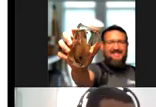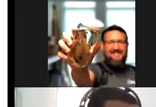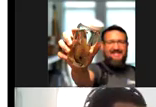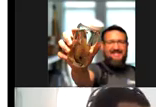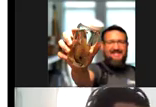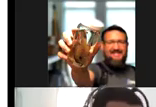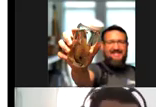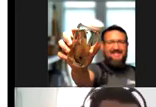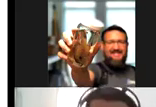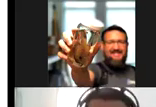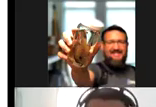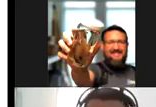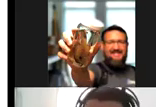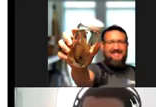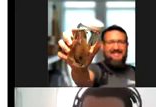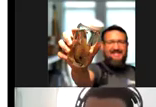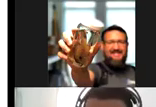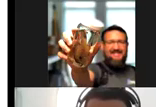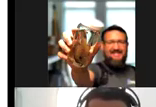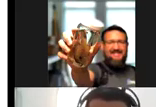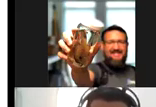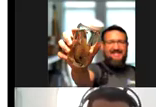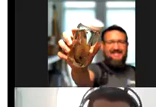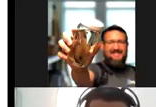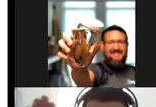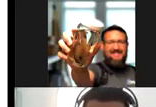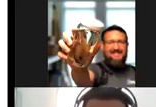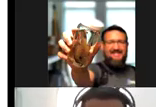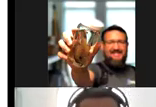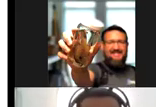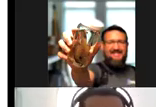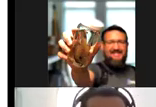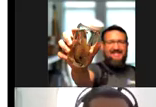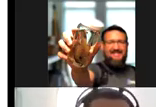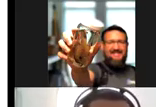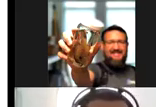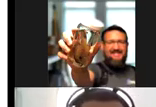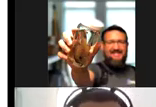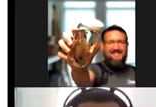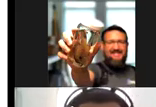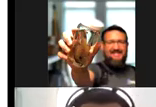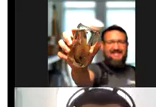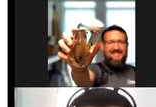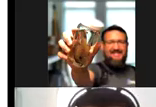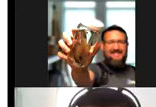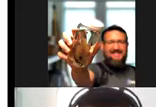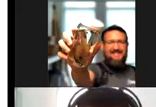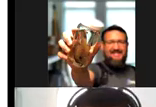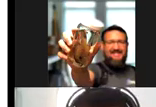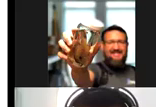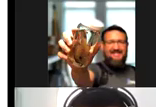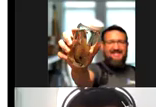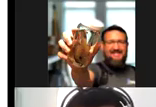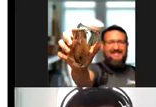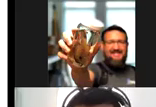todos vocês já devem ter ouvido falar de MacArthur, né? Do MacArthur. MacArthur,